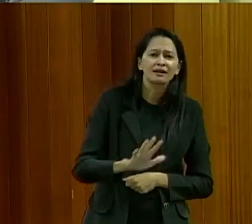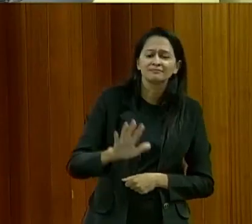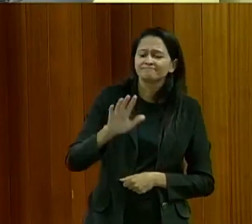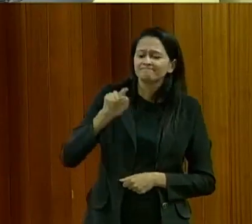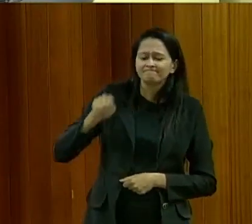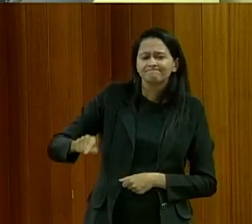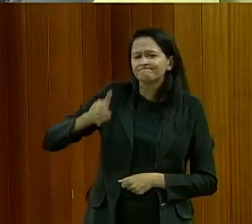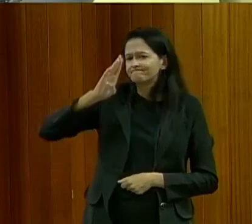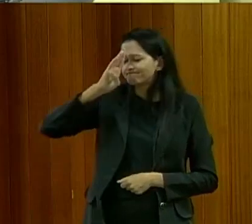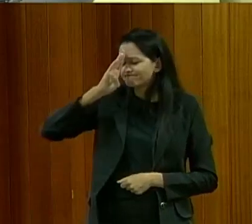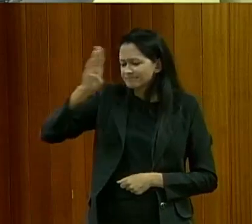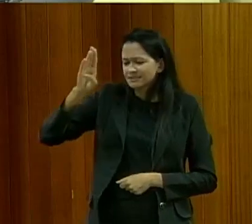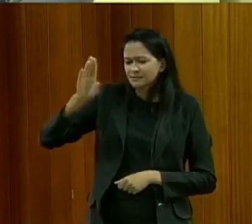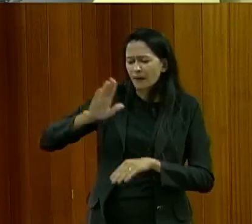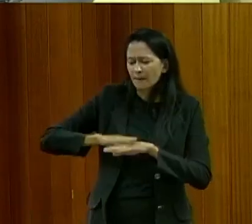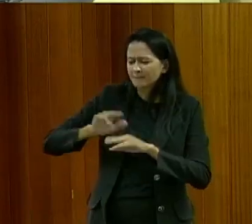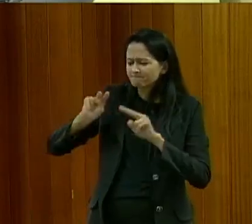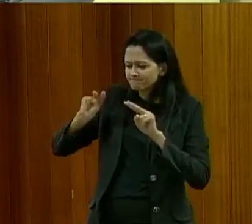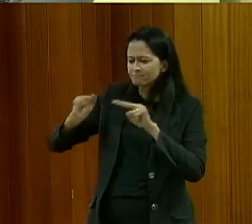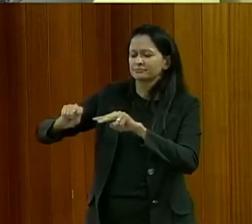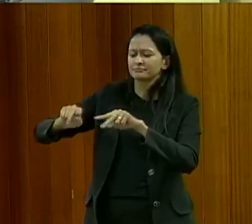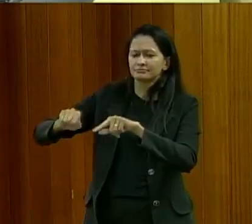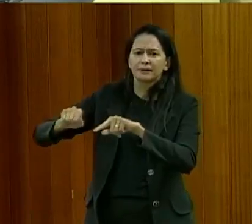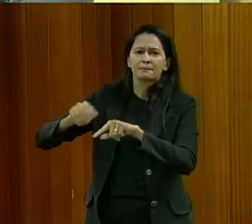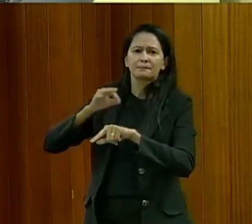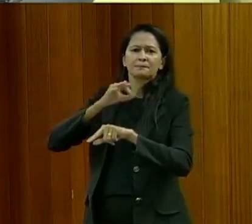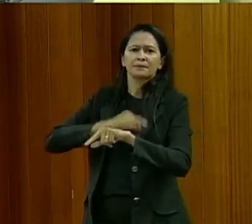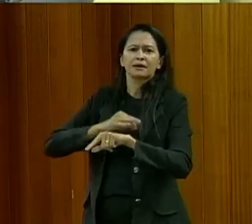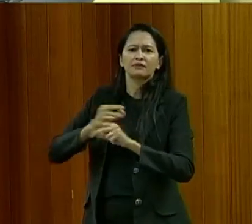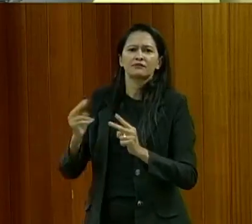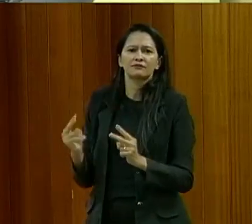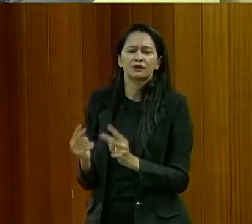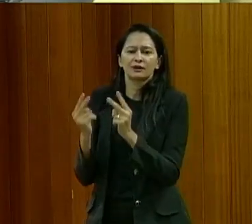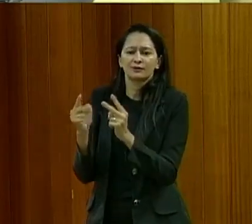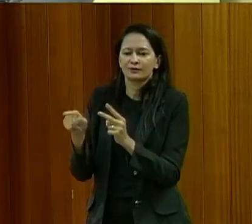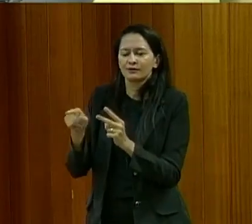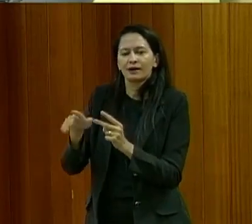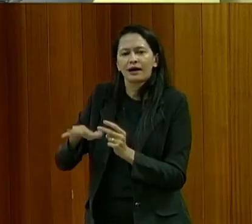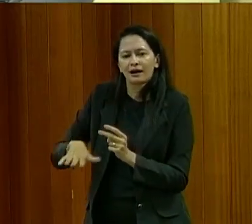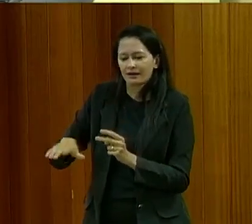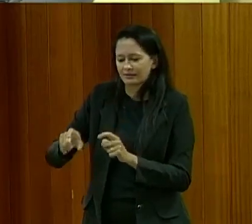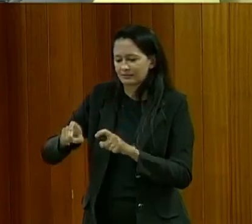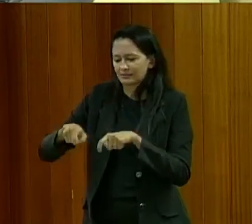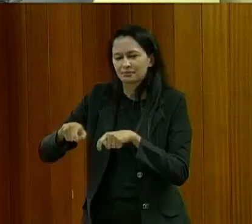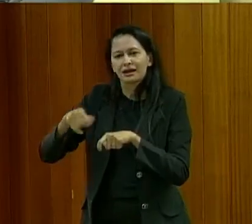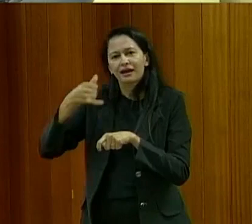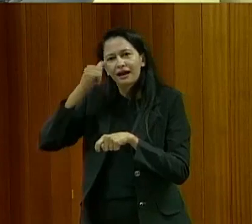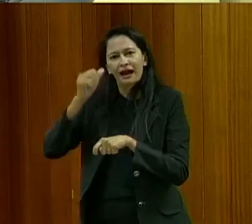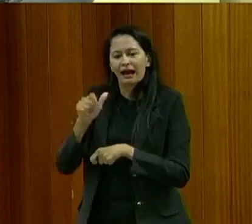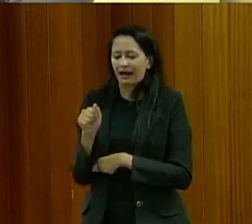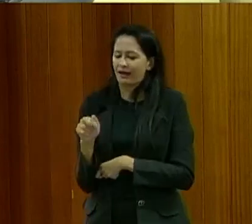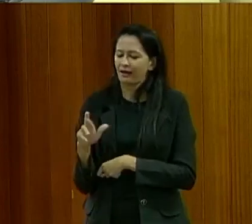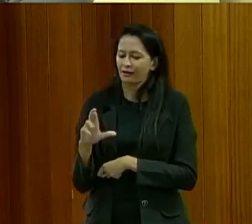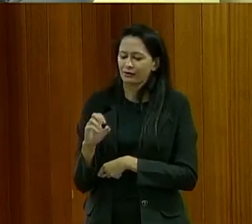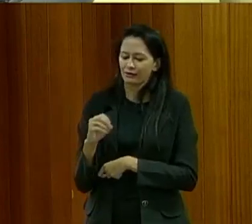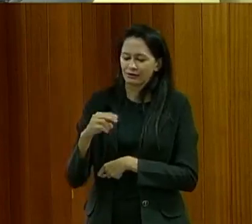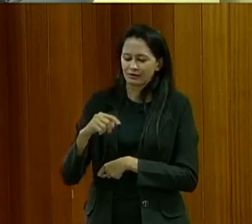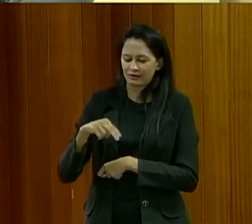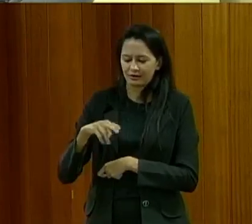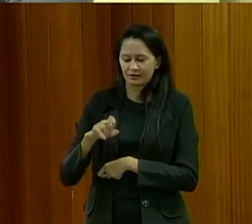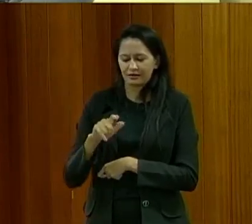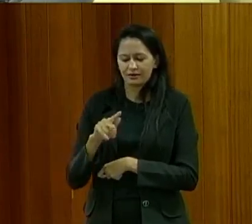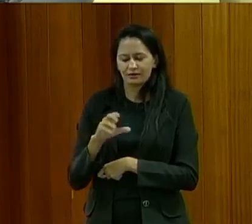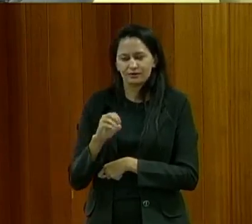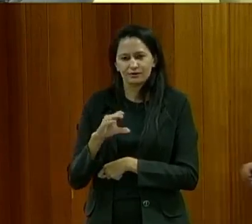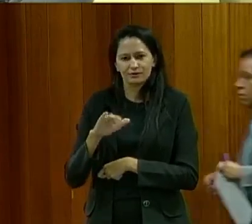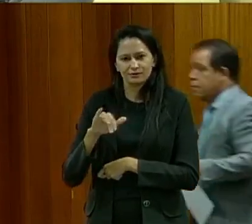mais digno de receber a homenagem do agronegócio do que Íris Rezende Machado. Não existe, não, como não existe nenhum que é mais do que a Ailê